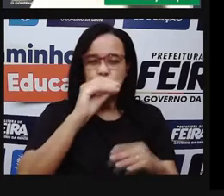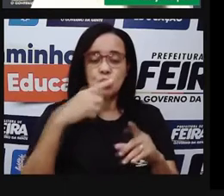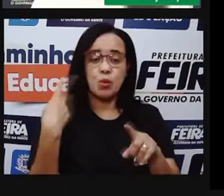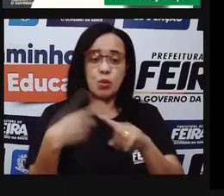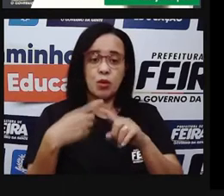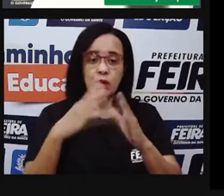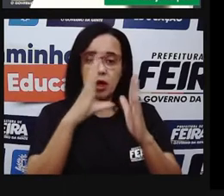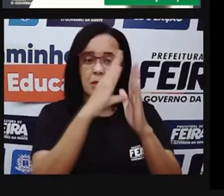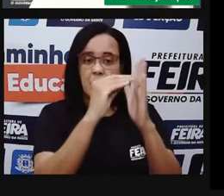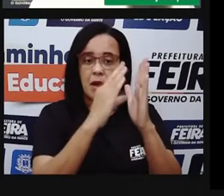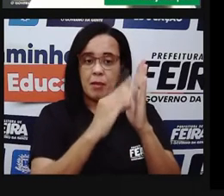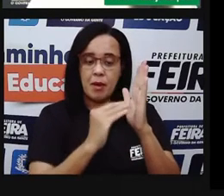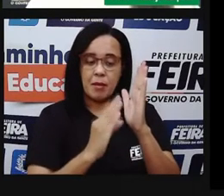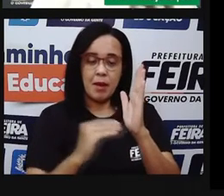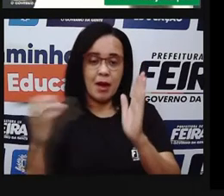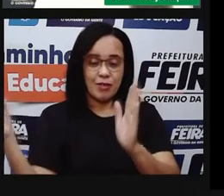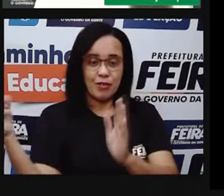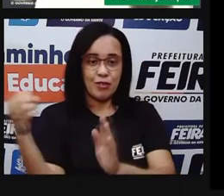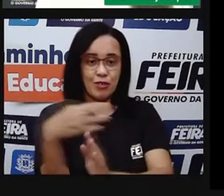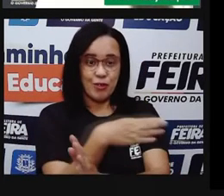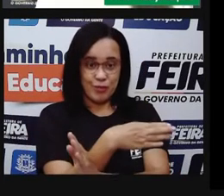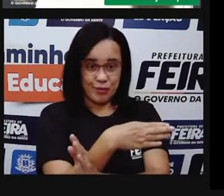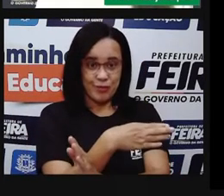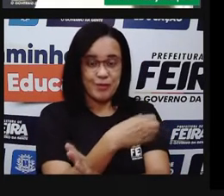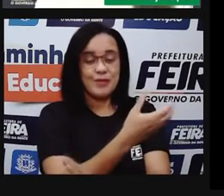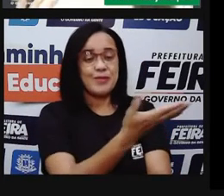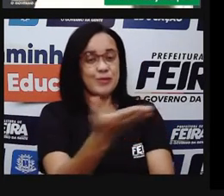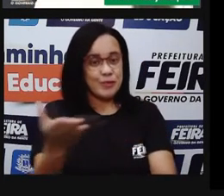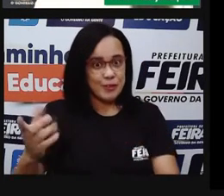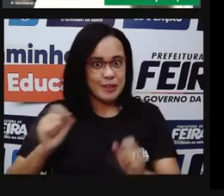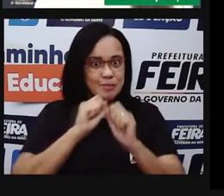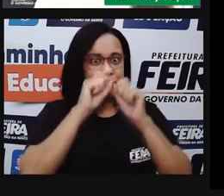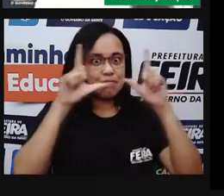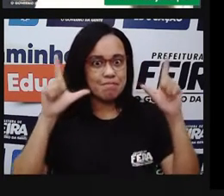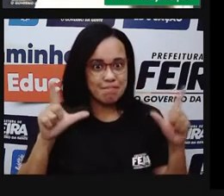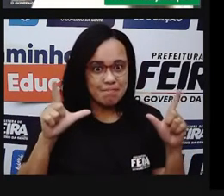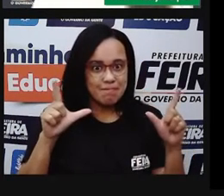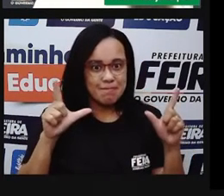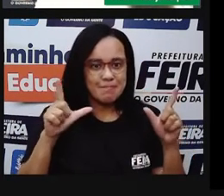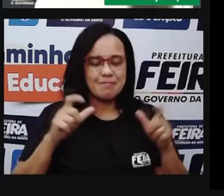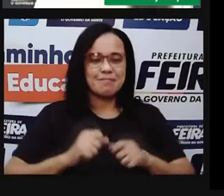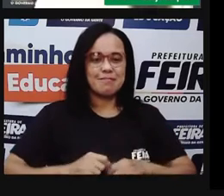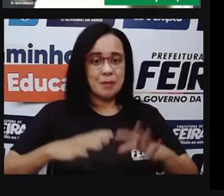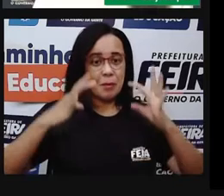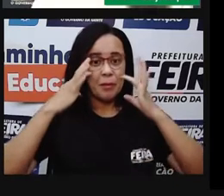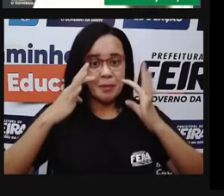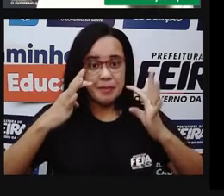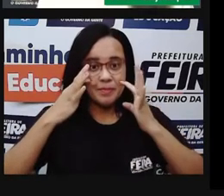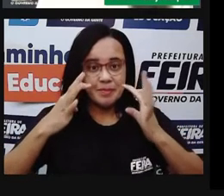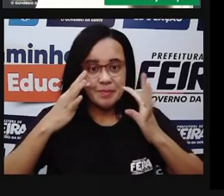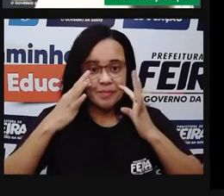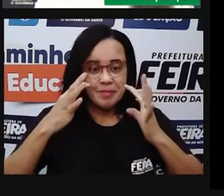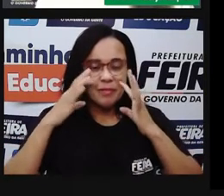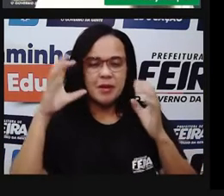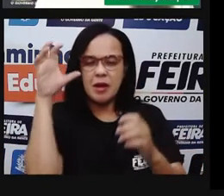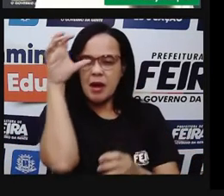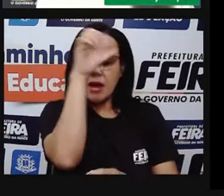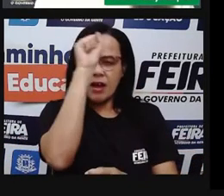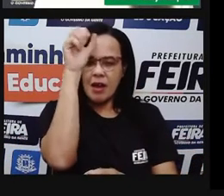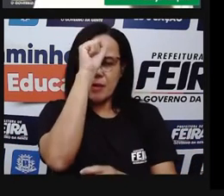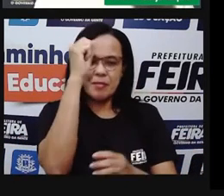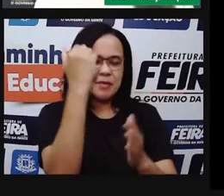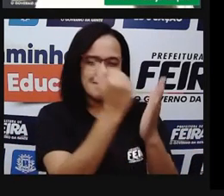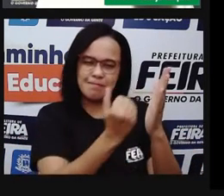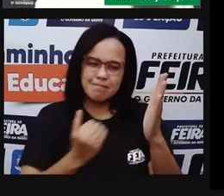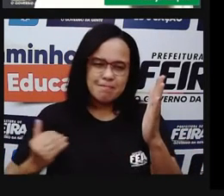fiquem ligadinhos, fiquem atentos, tentem aprender o máximo possível do que a gente vai trazer hoje, tá bom? E